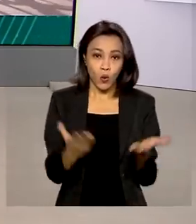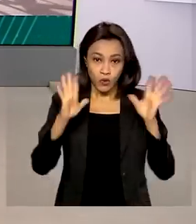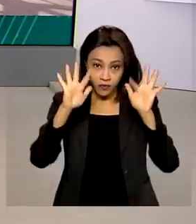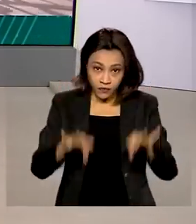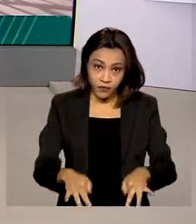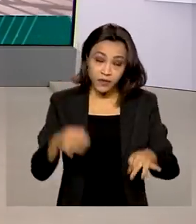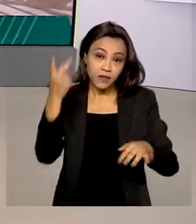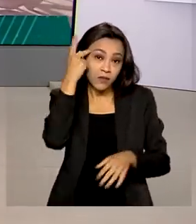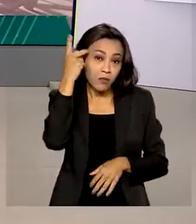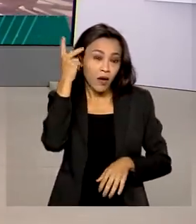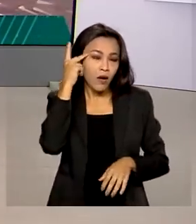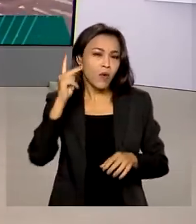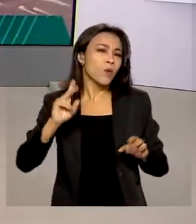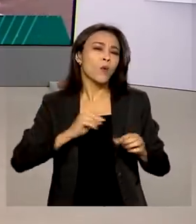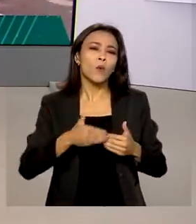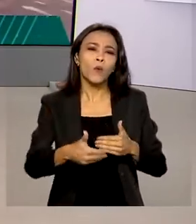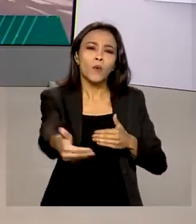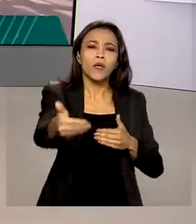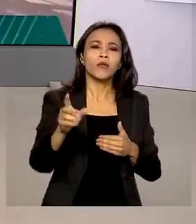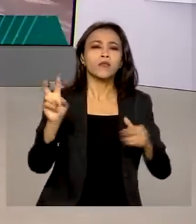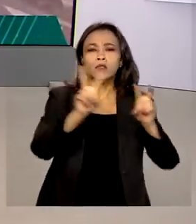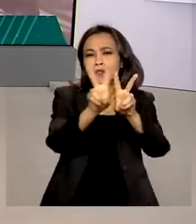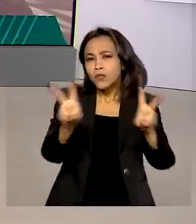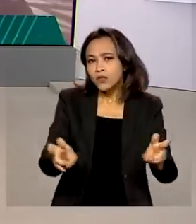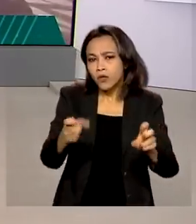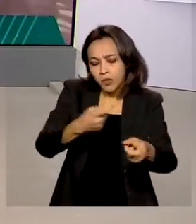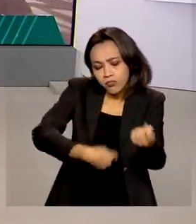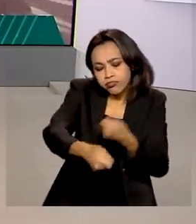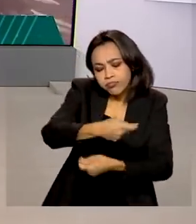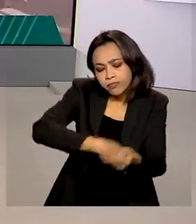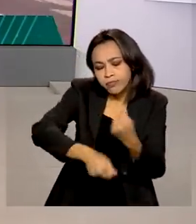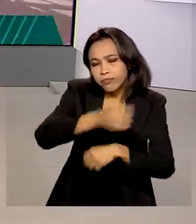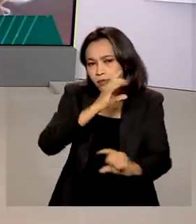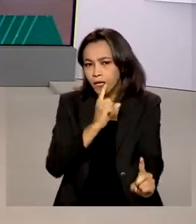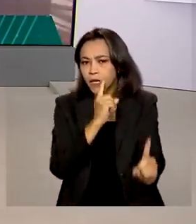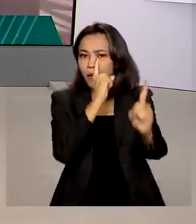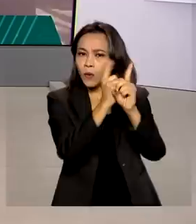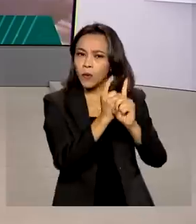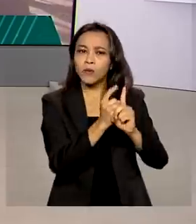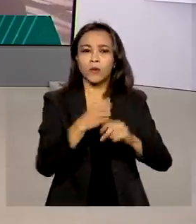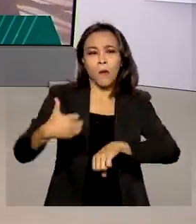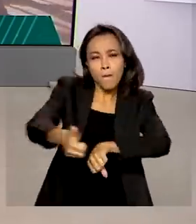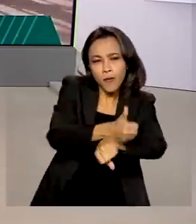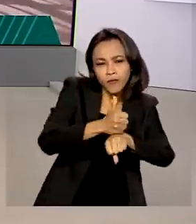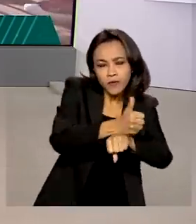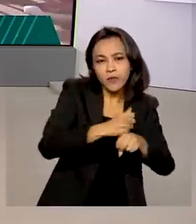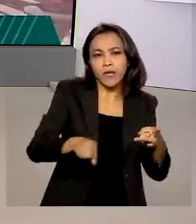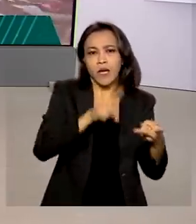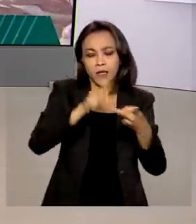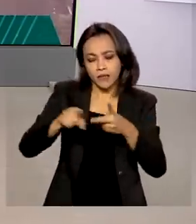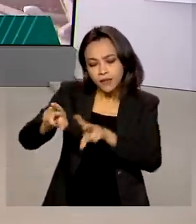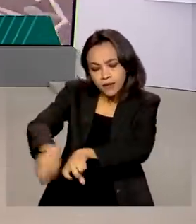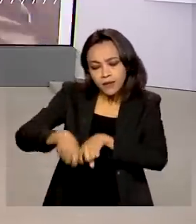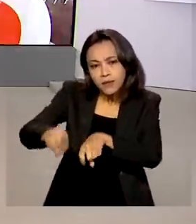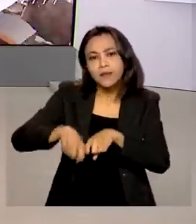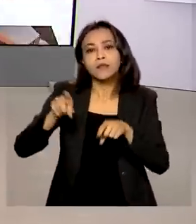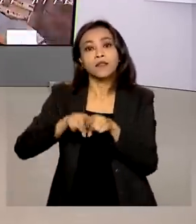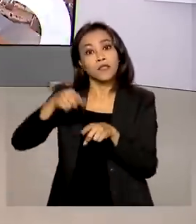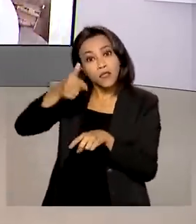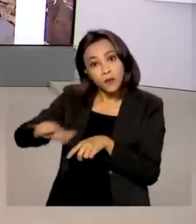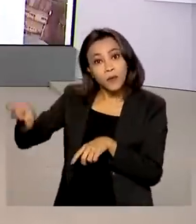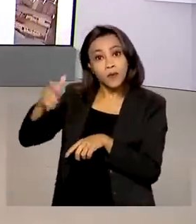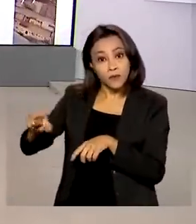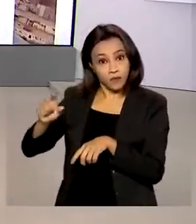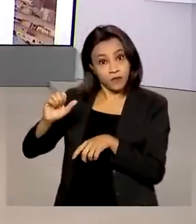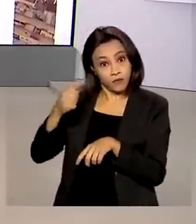fórum internacional sobre o agronegócio. O encontro reúne autoridades, especialistas, produtores rurais e investidores do Brasil